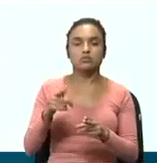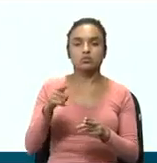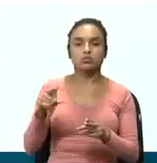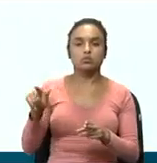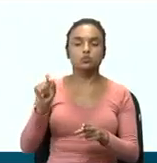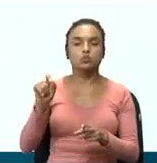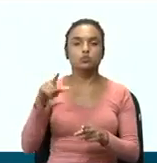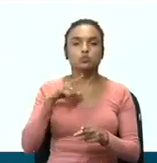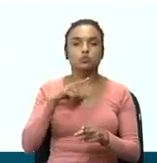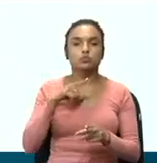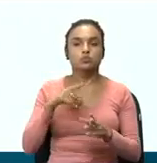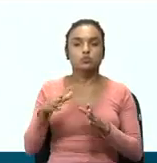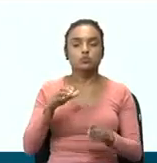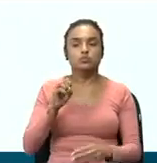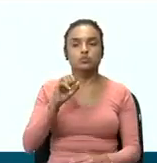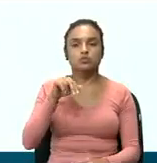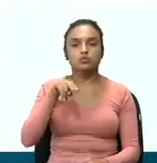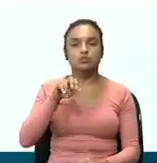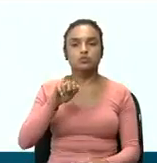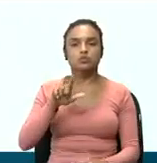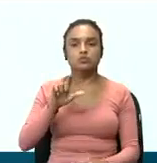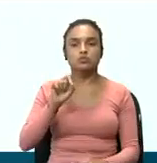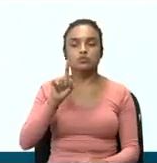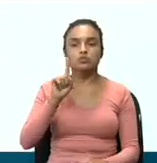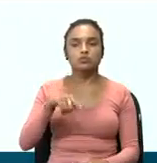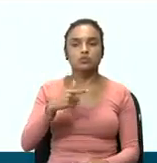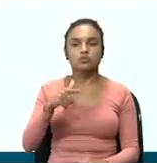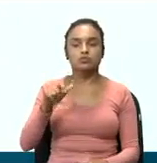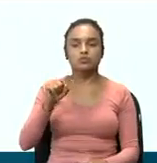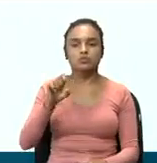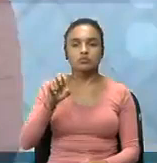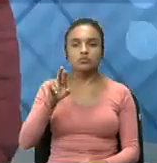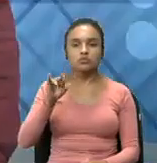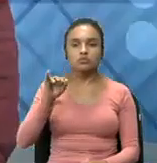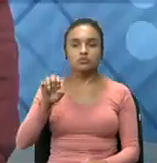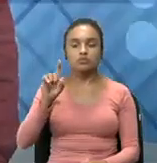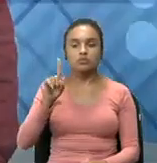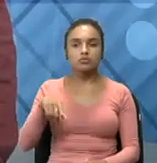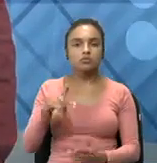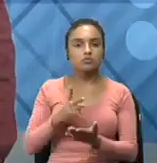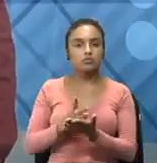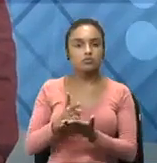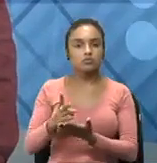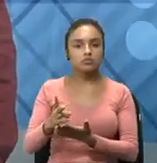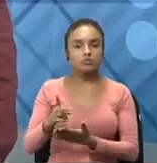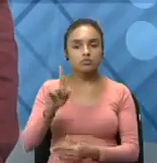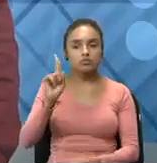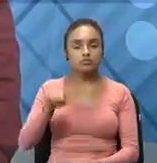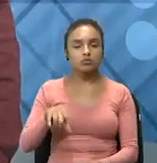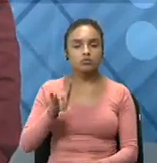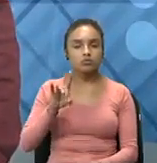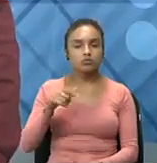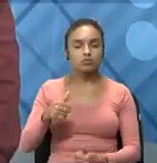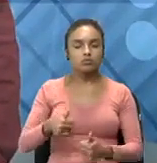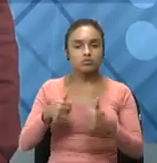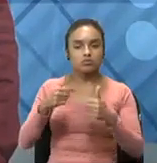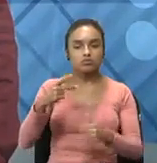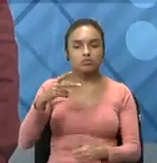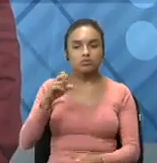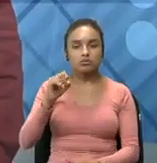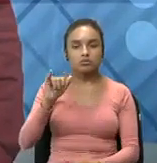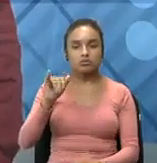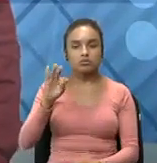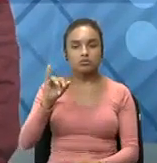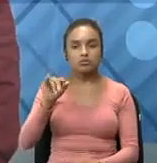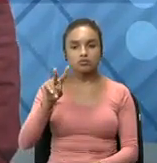nós tínhamos como sinal? Nas outras séries, o sinal ele acabava sendo somente positivo. O teste da